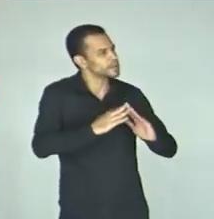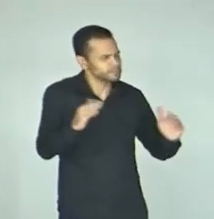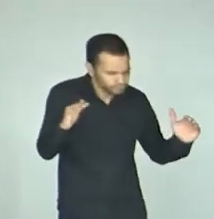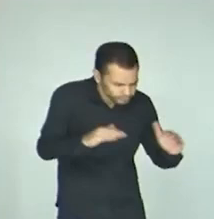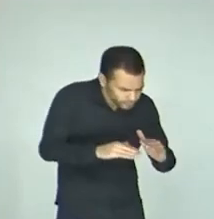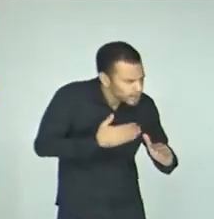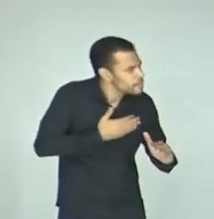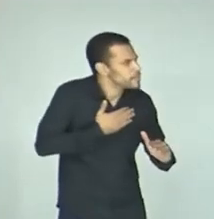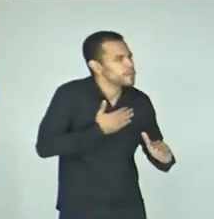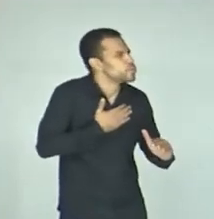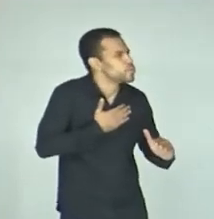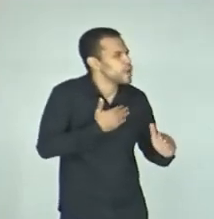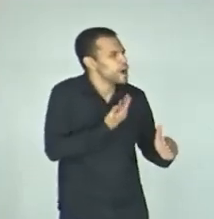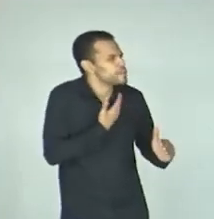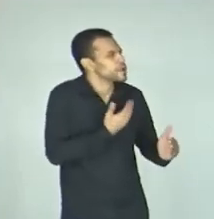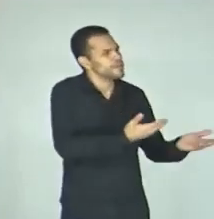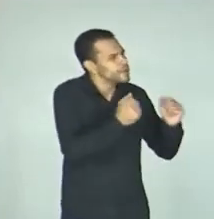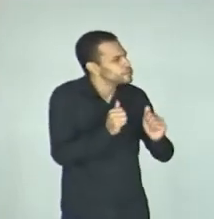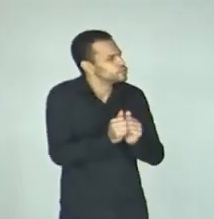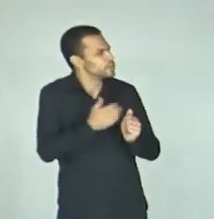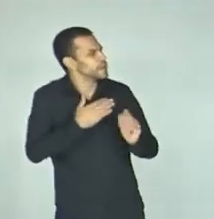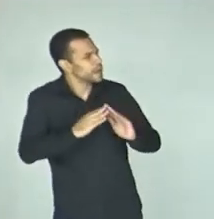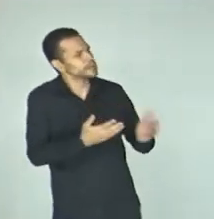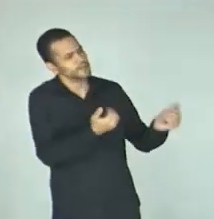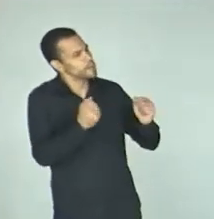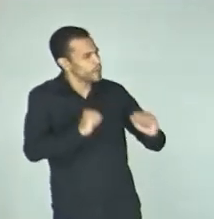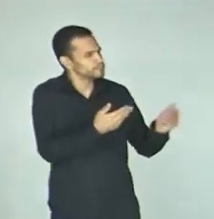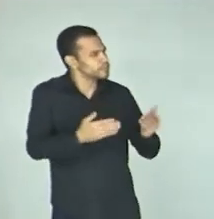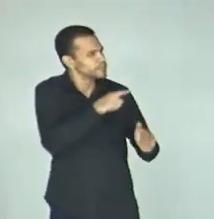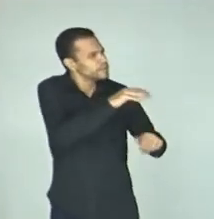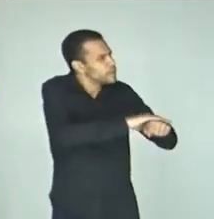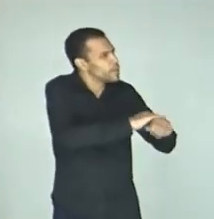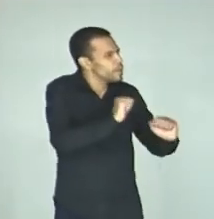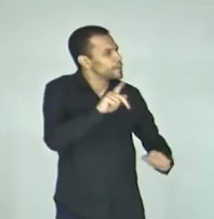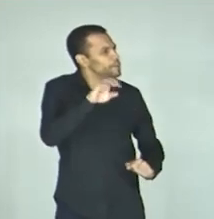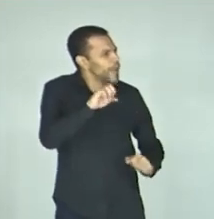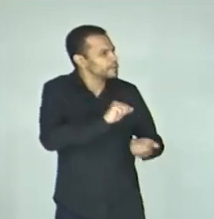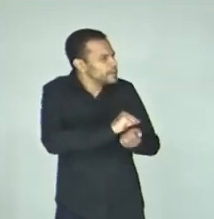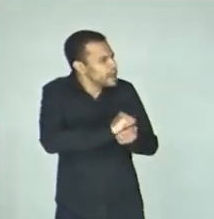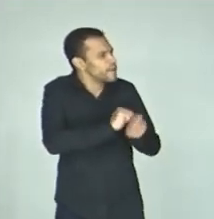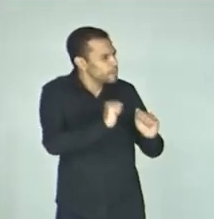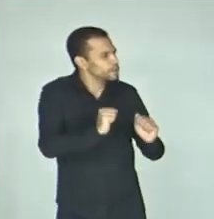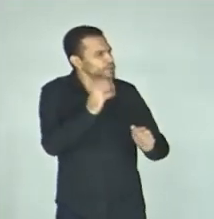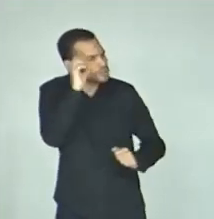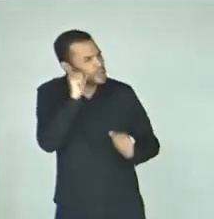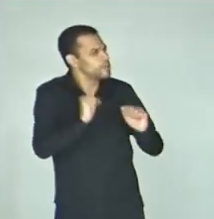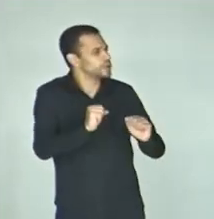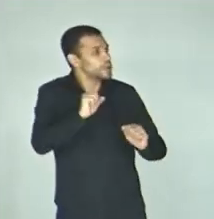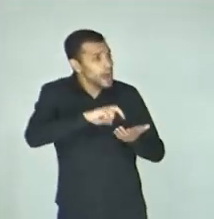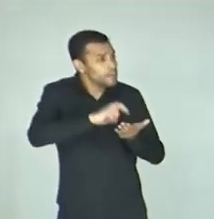meus senhores por favor acompanhe minha casa do Seu servo lá poderão lavar os pés passar a noite e pela manhã